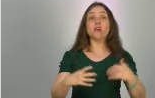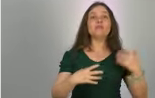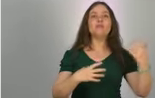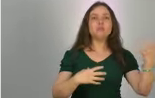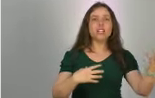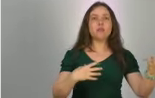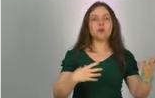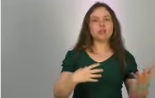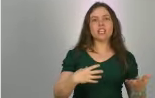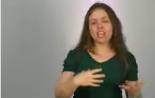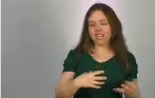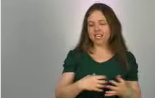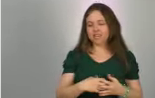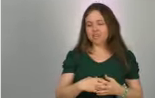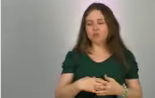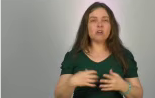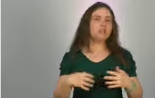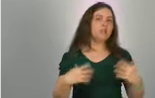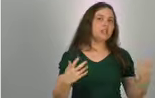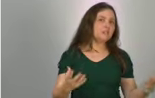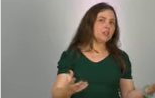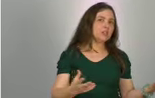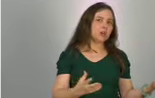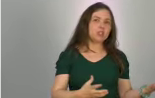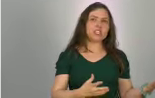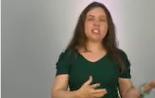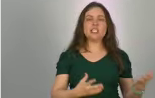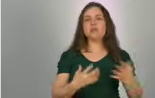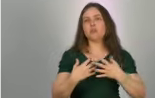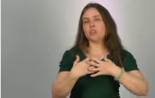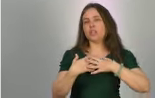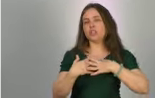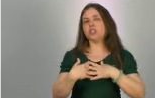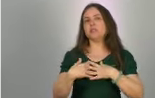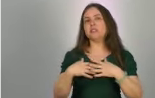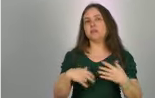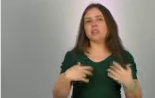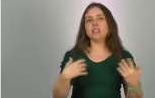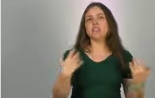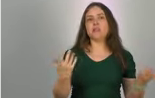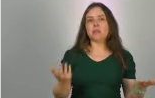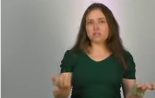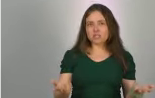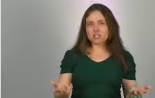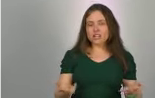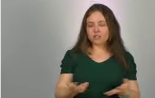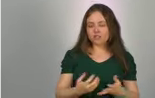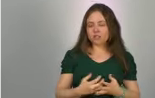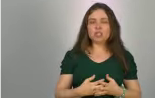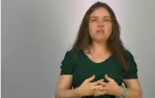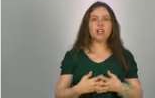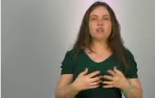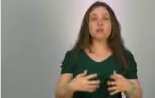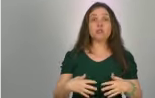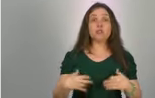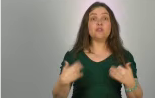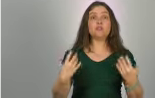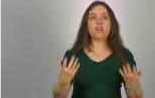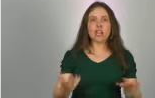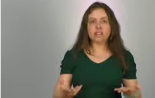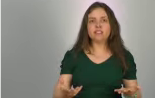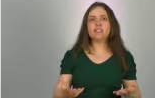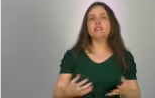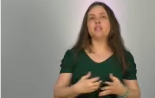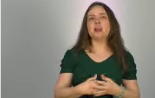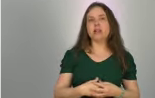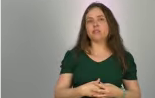transformado o quanto ele pode chegar e o quanto de benefício ele pode trazer não só para ti mas também para a sociedade a gente tem falado